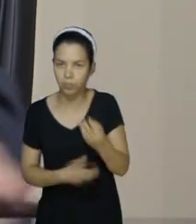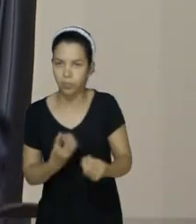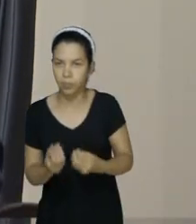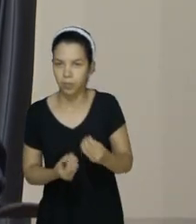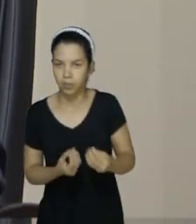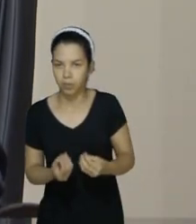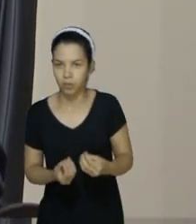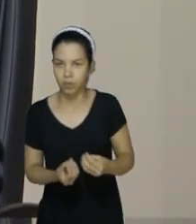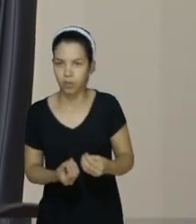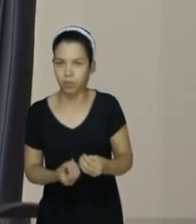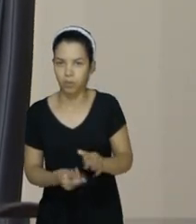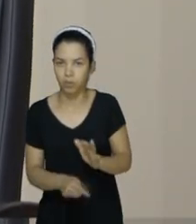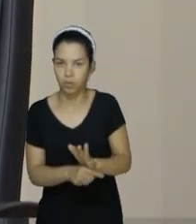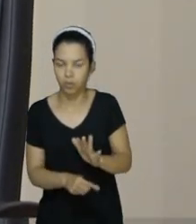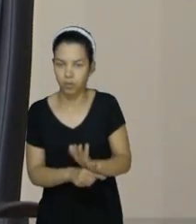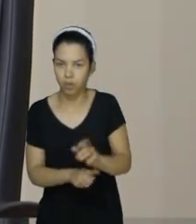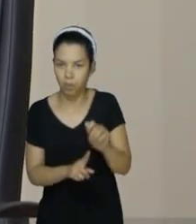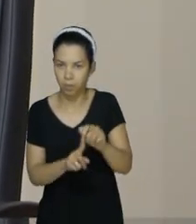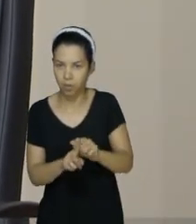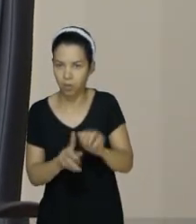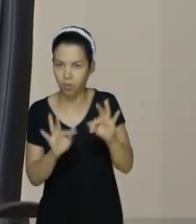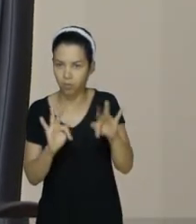Kennedy, no fim do mês,